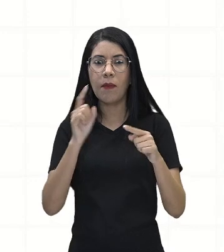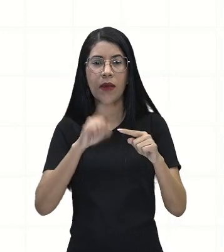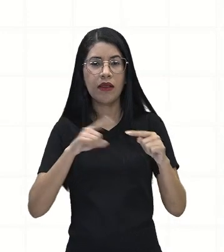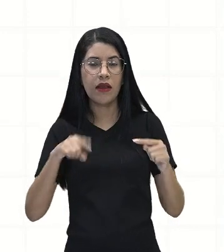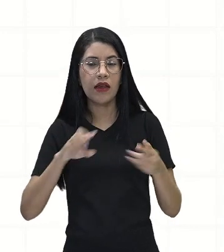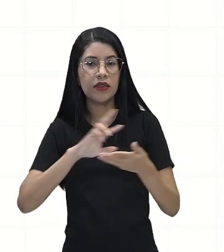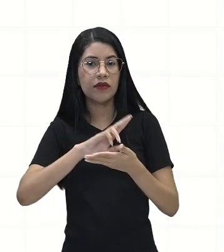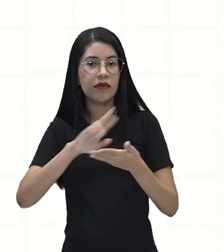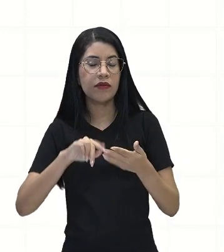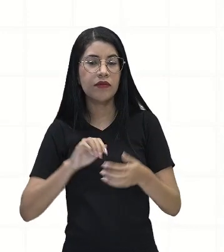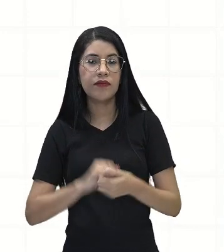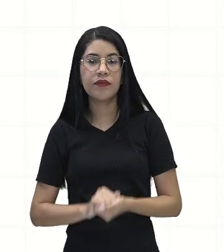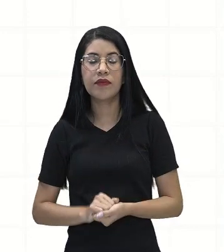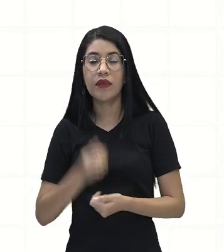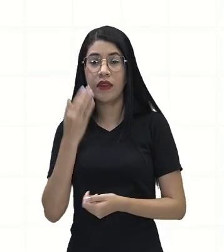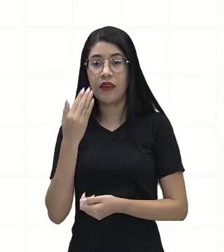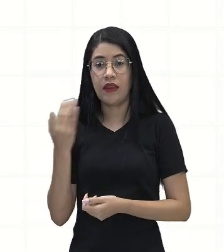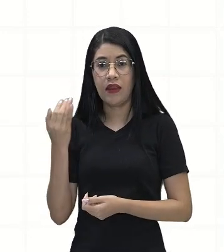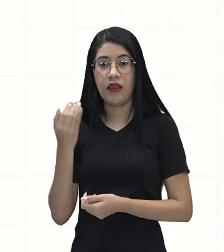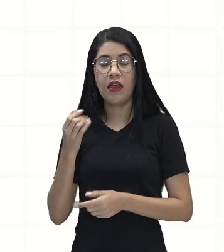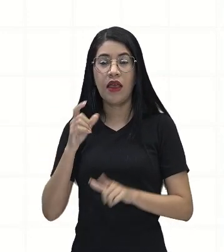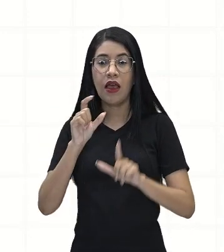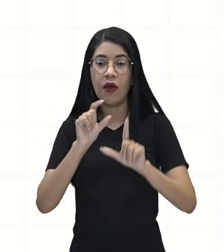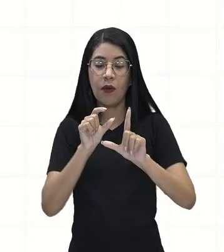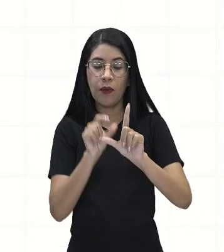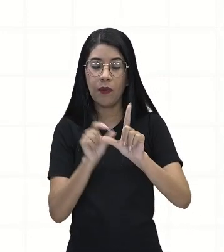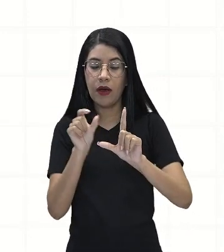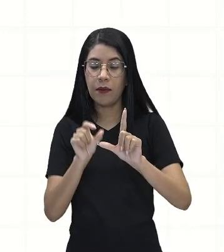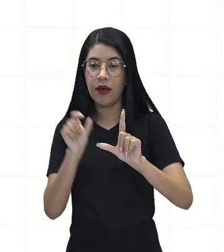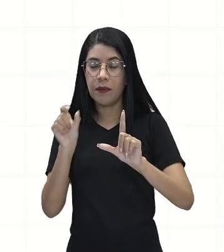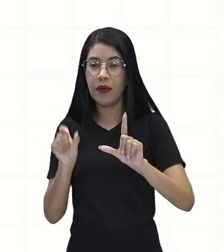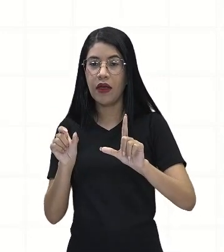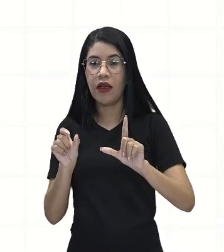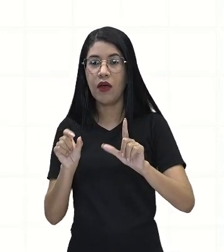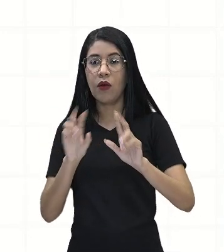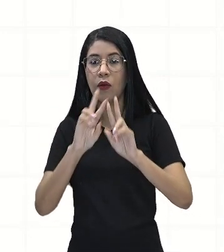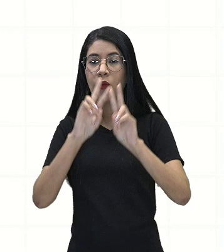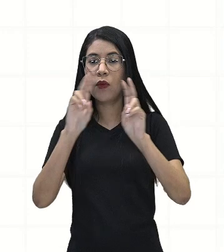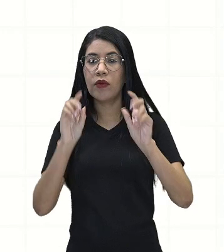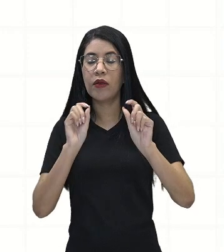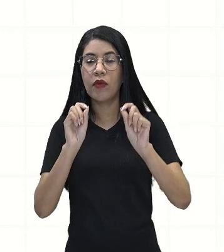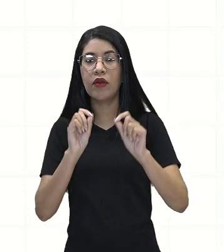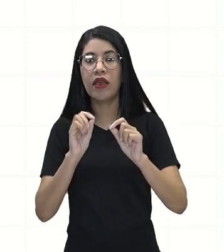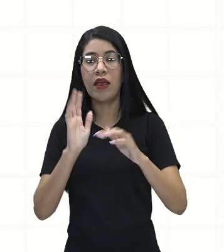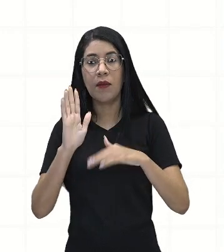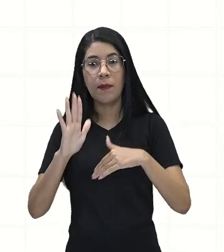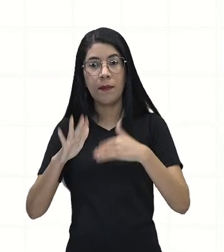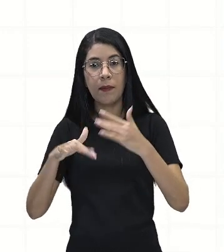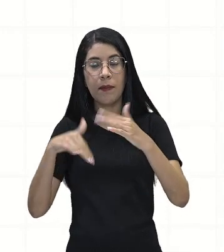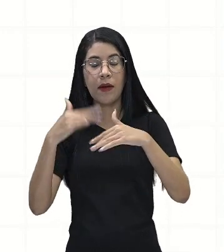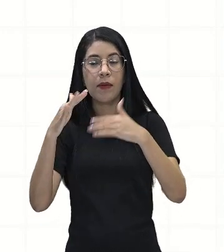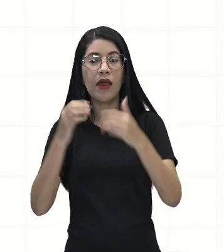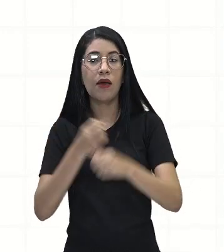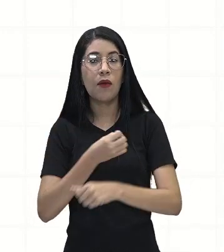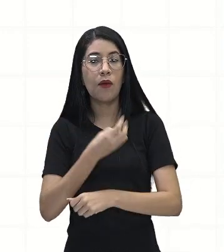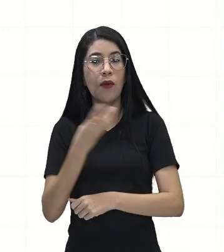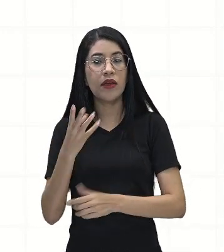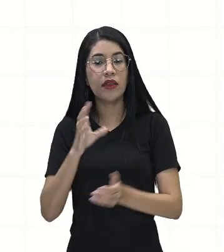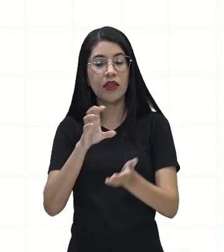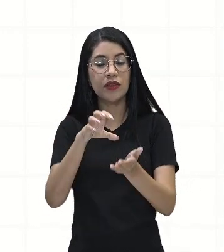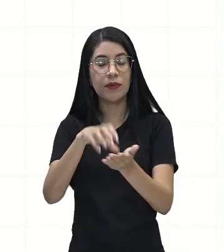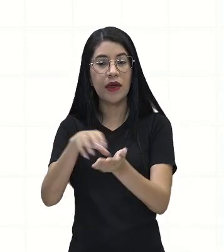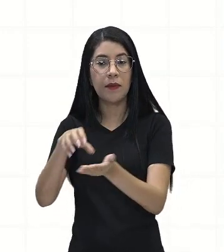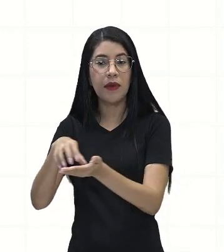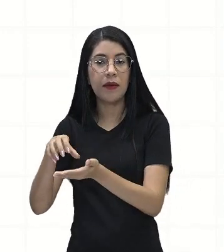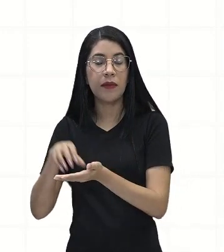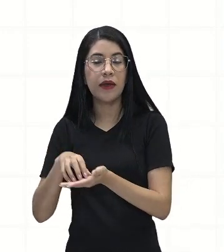vocês têm na tela um gráfico com o título Evolução do número de estabelecimentos, que ele